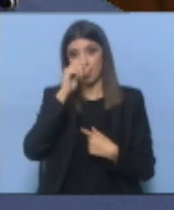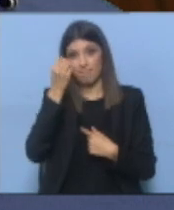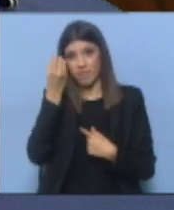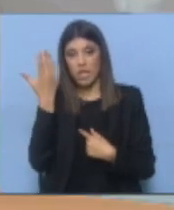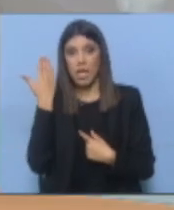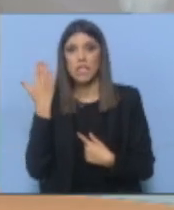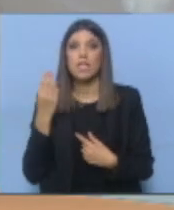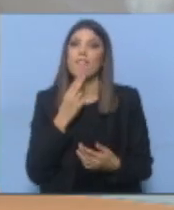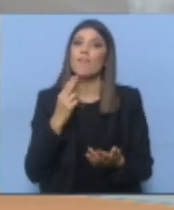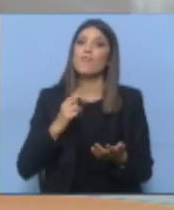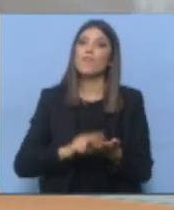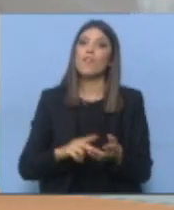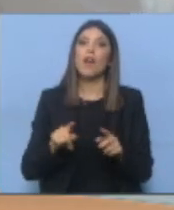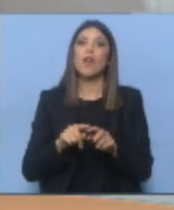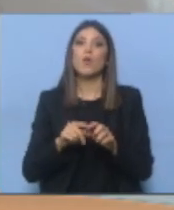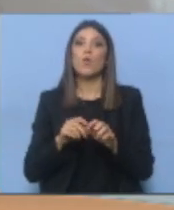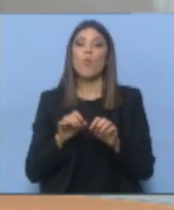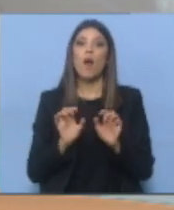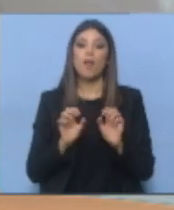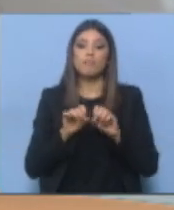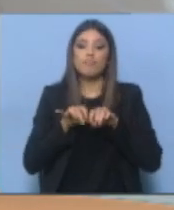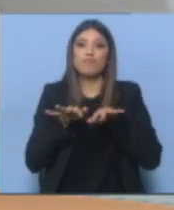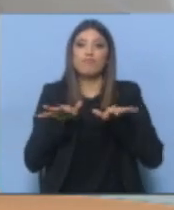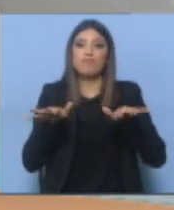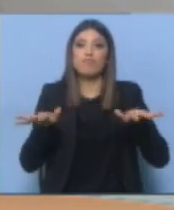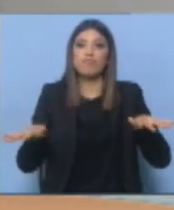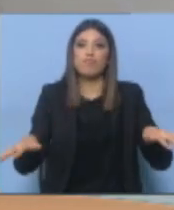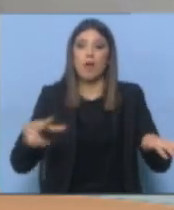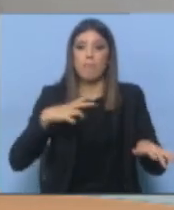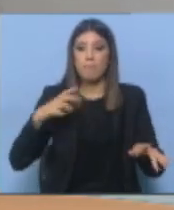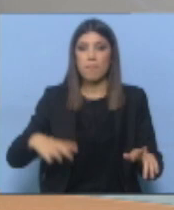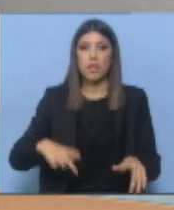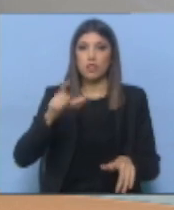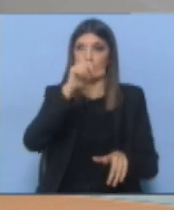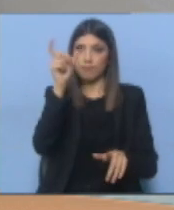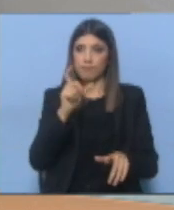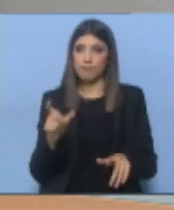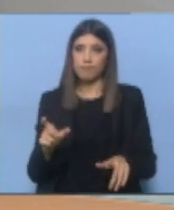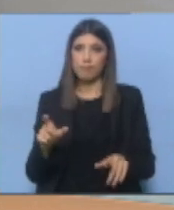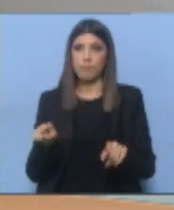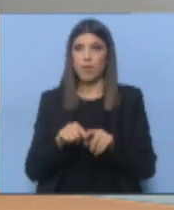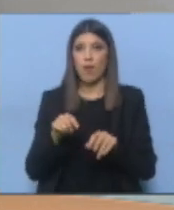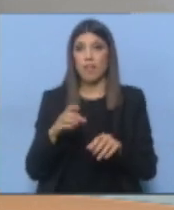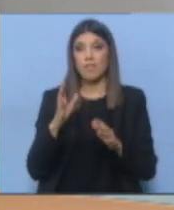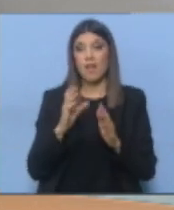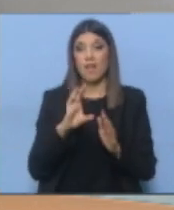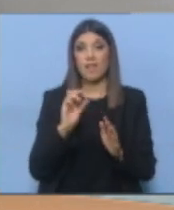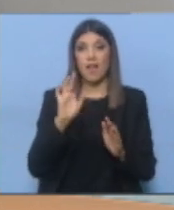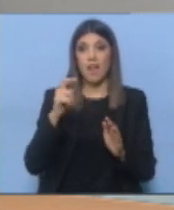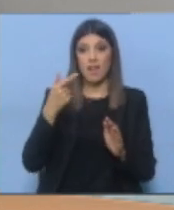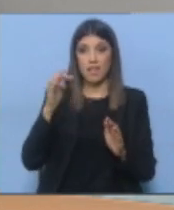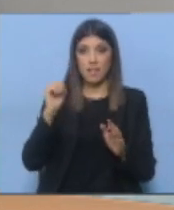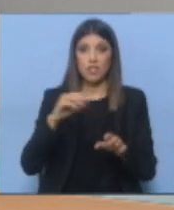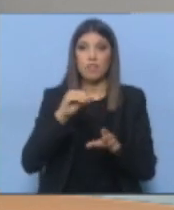É algo que perpassa por todo o país, porque a Caritas se articula nas Caritas diocesanas e é um